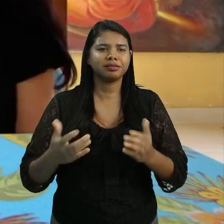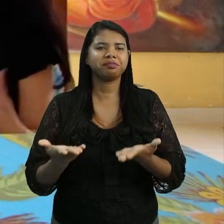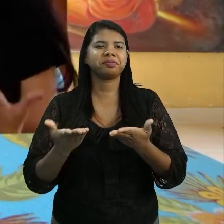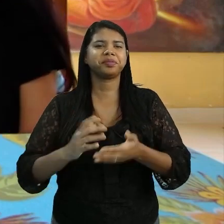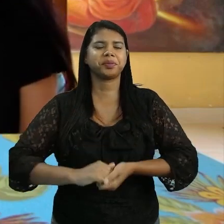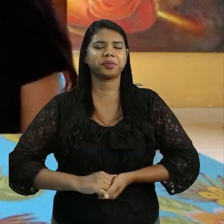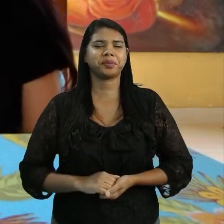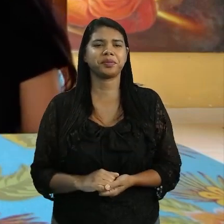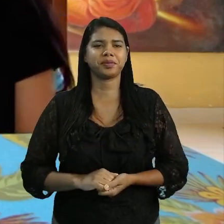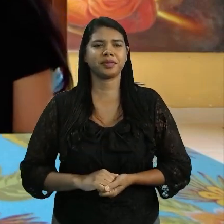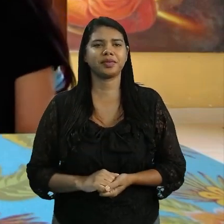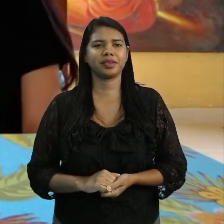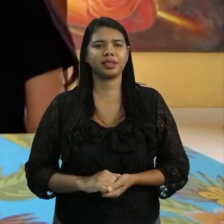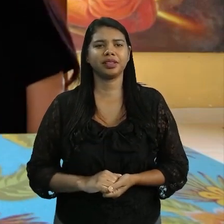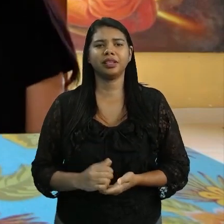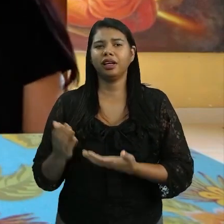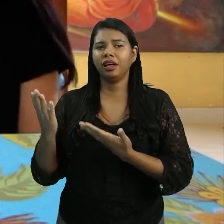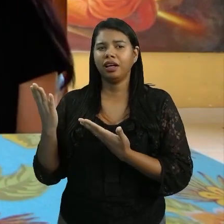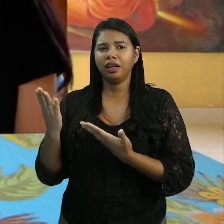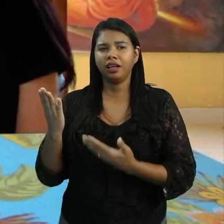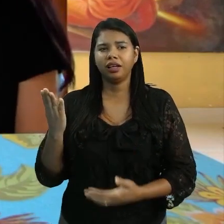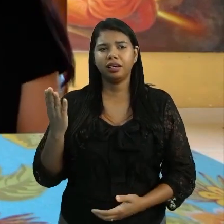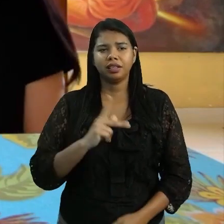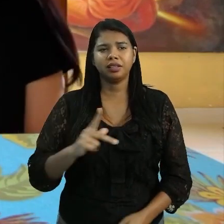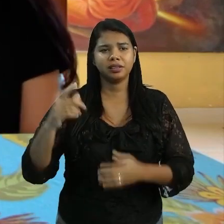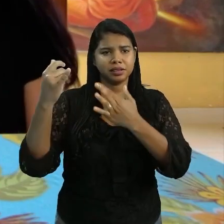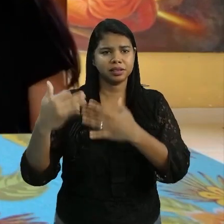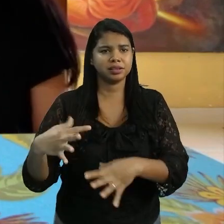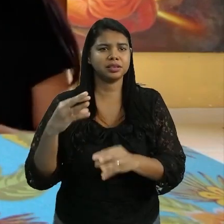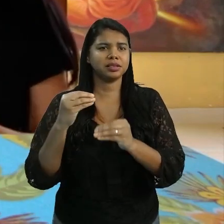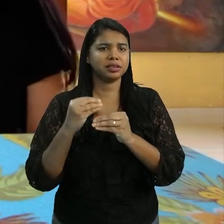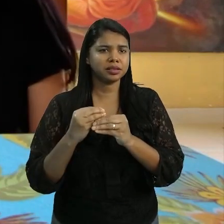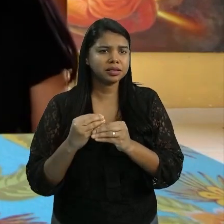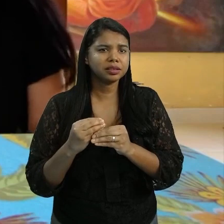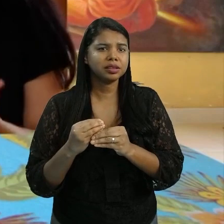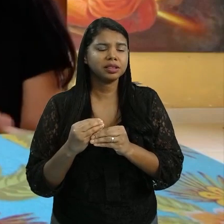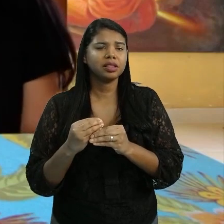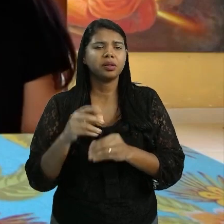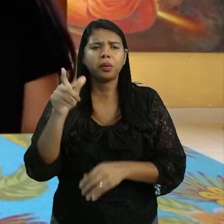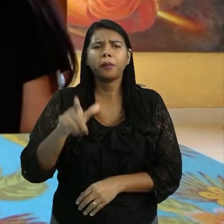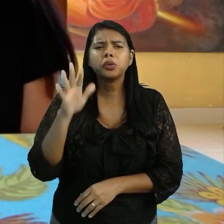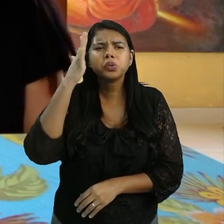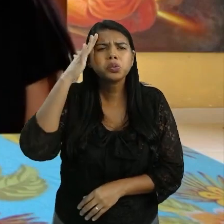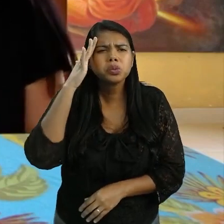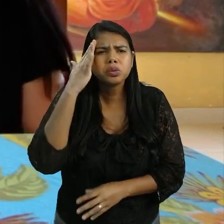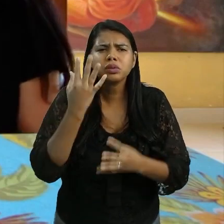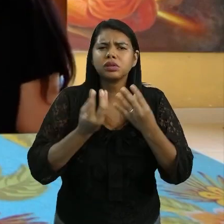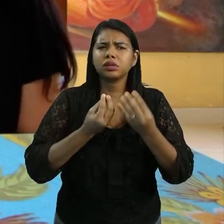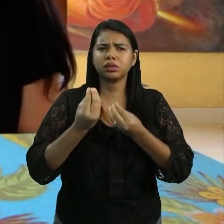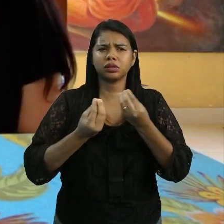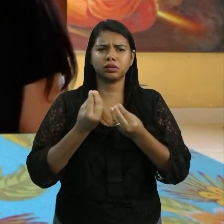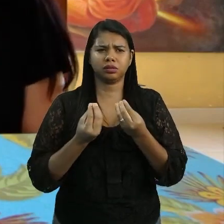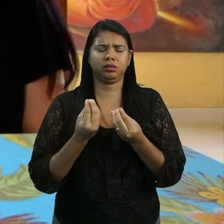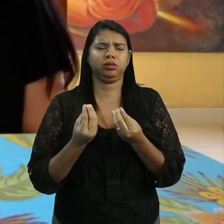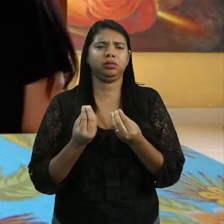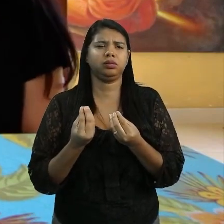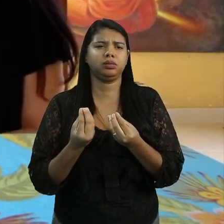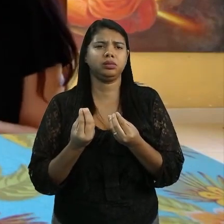Mas isso só nas primeiras safras. Sim. Porque quando o terreno já está acostumado e tal, vai